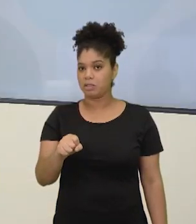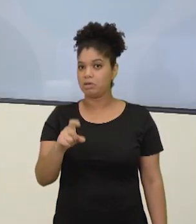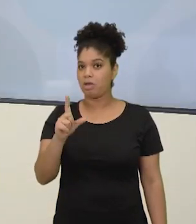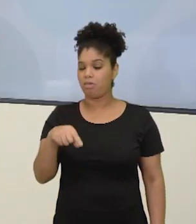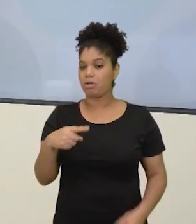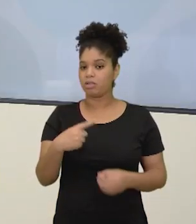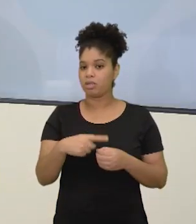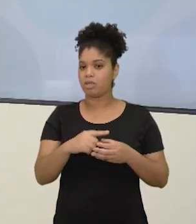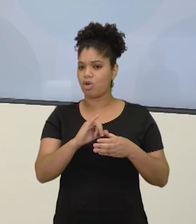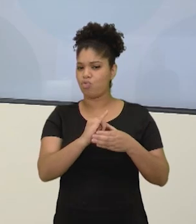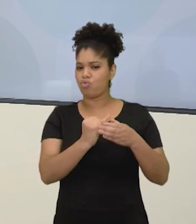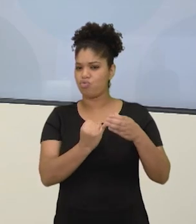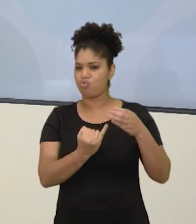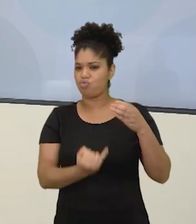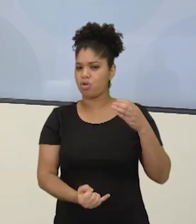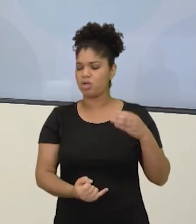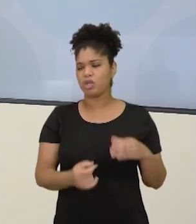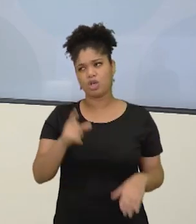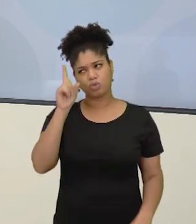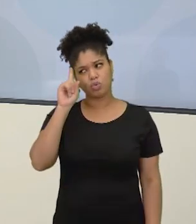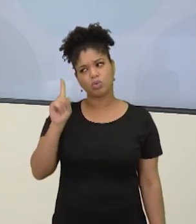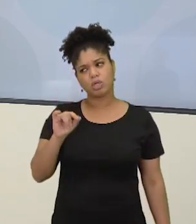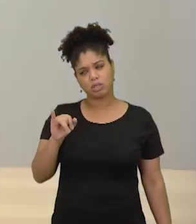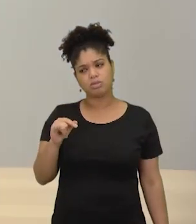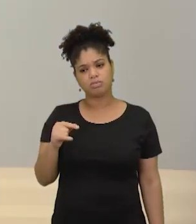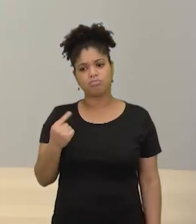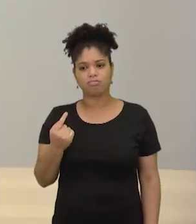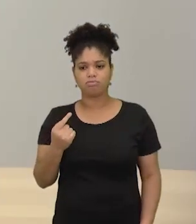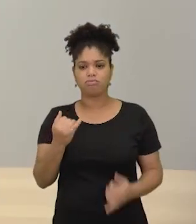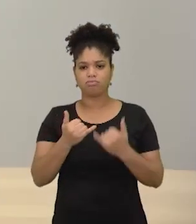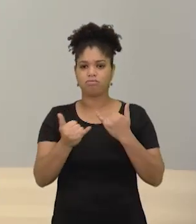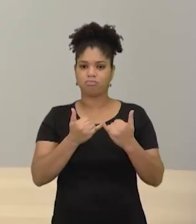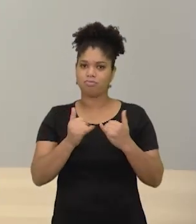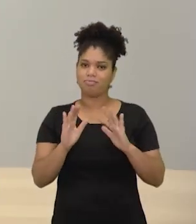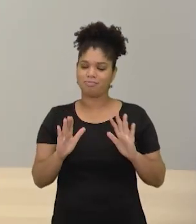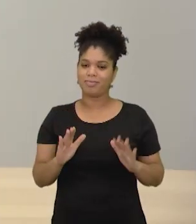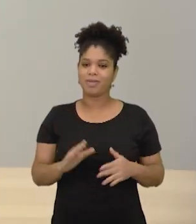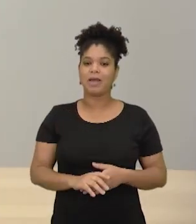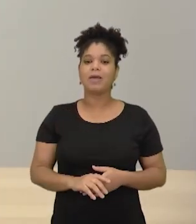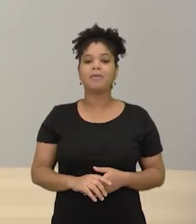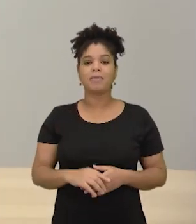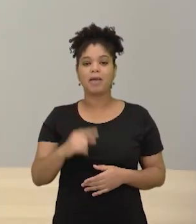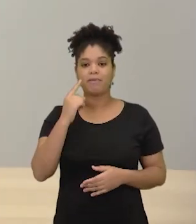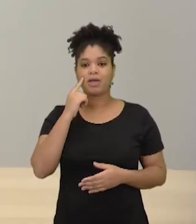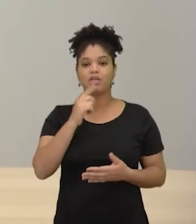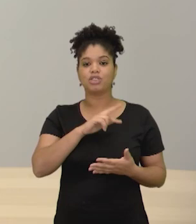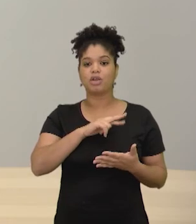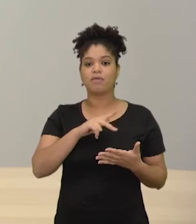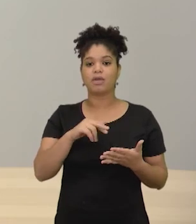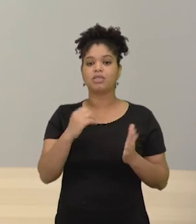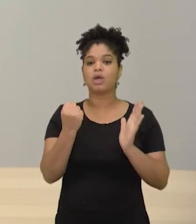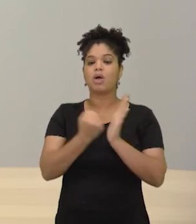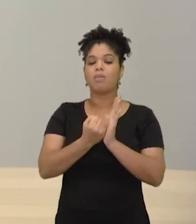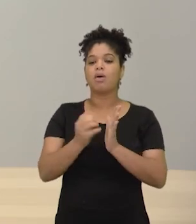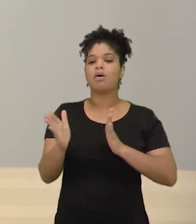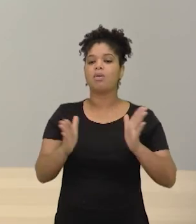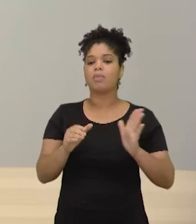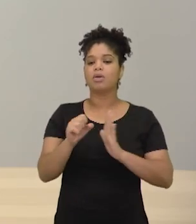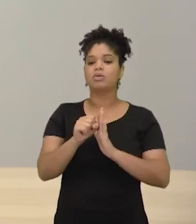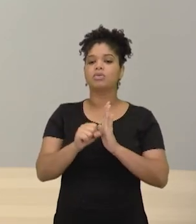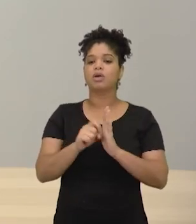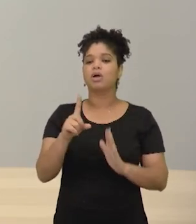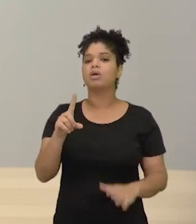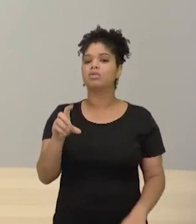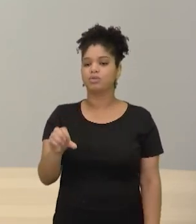sei se tem relação. Iracenópolis. Vamos procurar saber, né? Porque é bem interessante. E aí, os acontecimentos históricos desta época, a